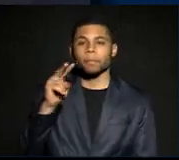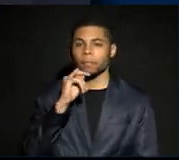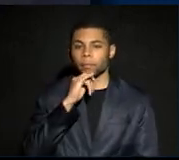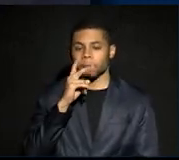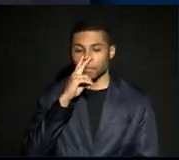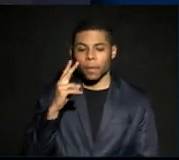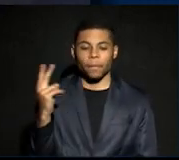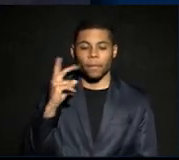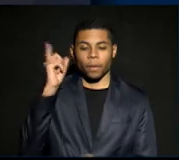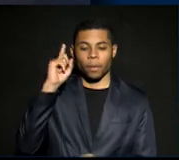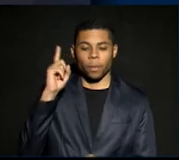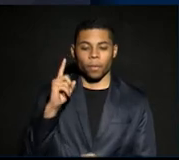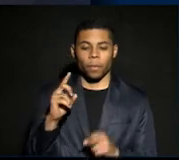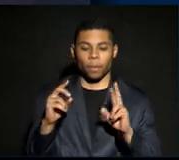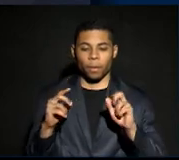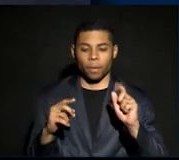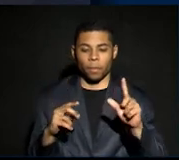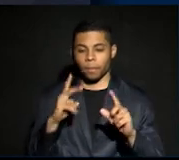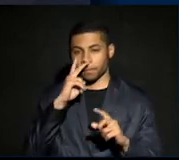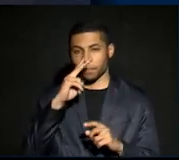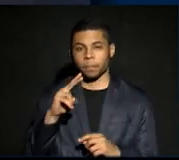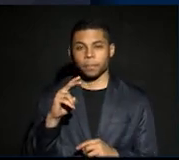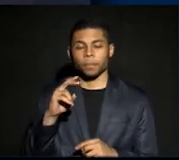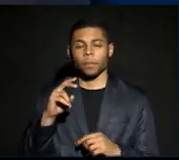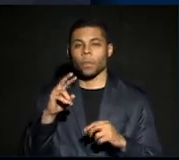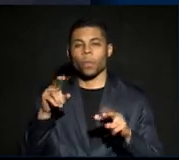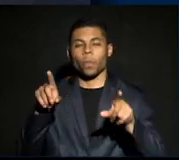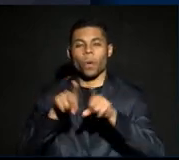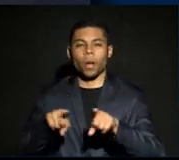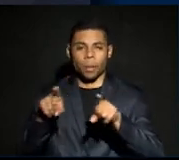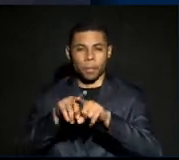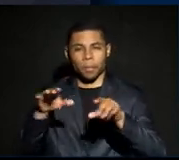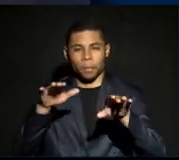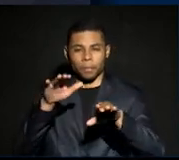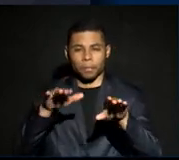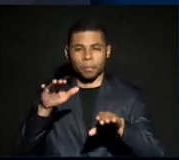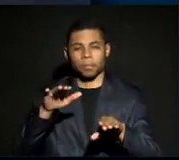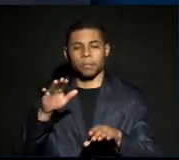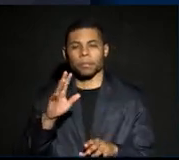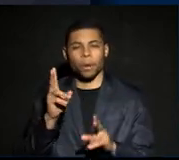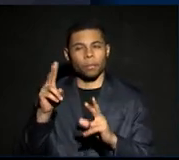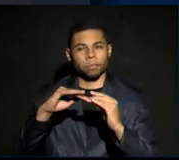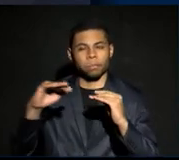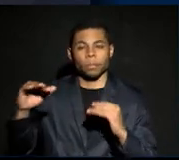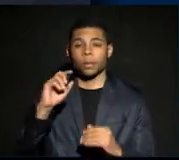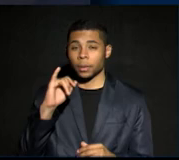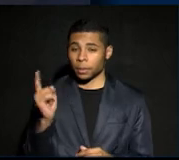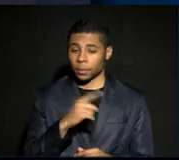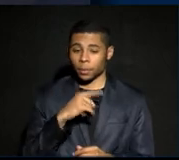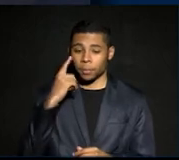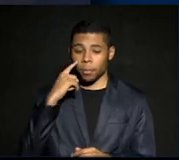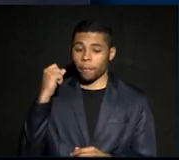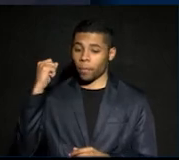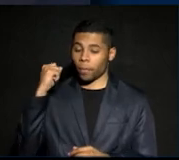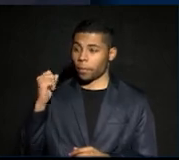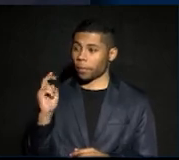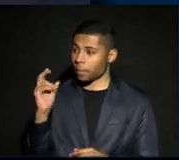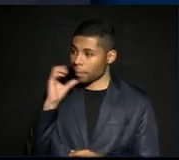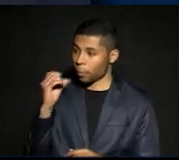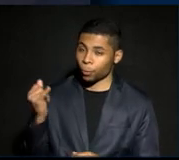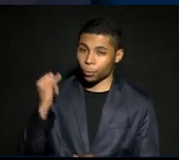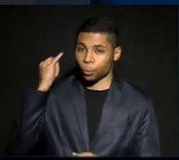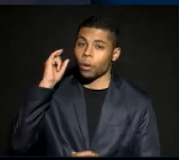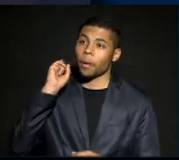nenhuma desvalorização grande do real. É uma taxa de câmbio quase flat. Eu acho que, se a gente não tiver uma subida muito forte, rápida, dos